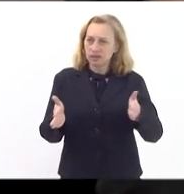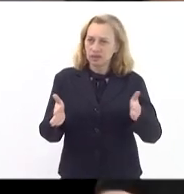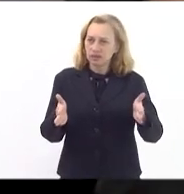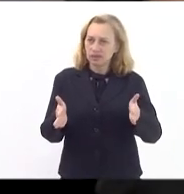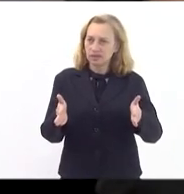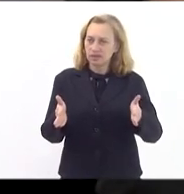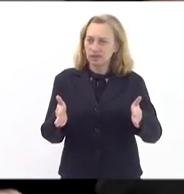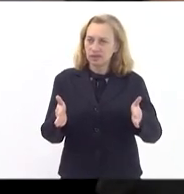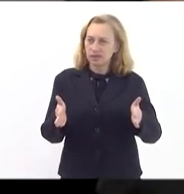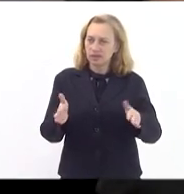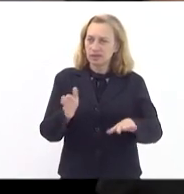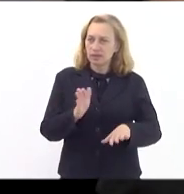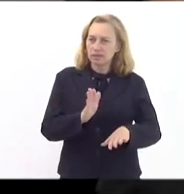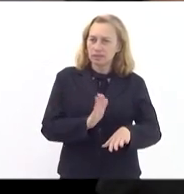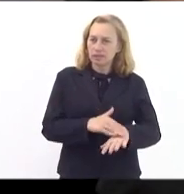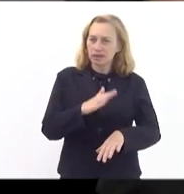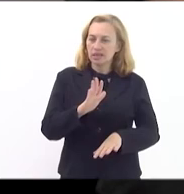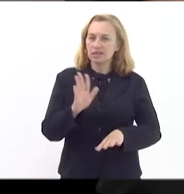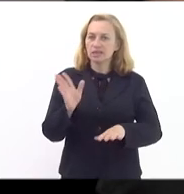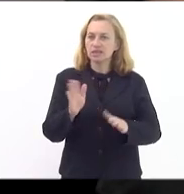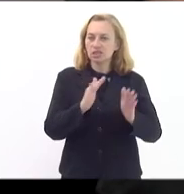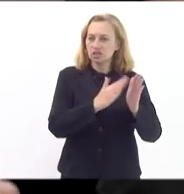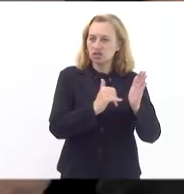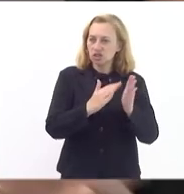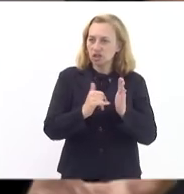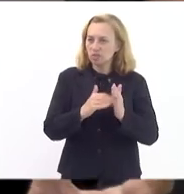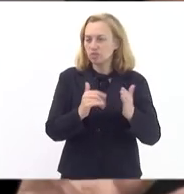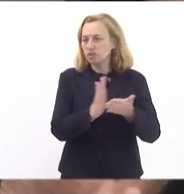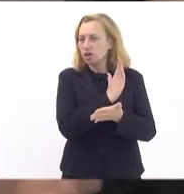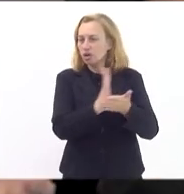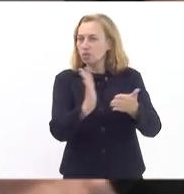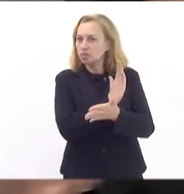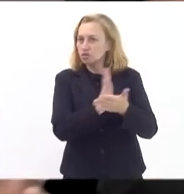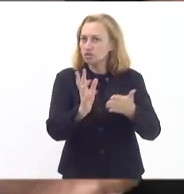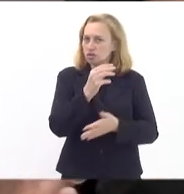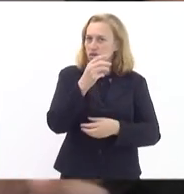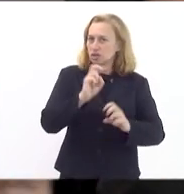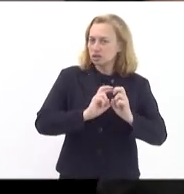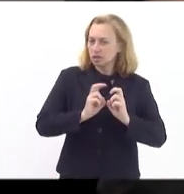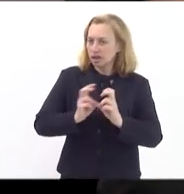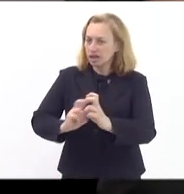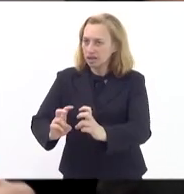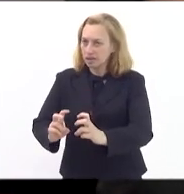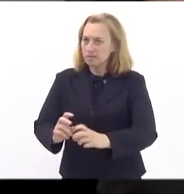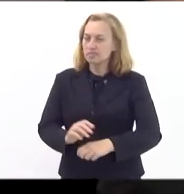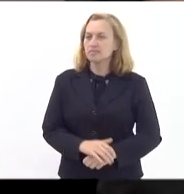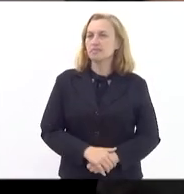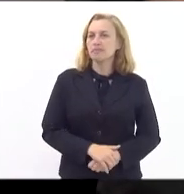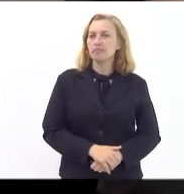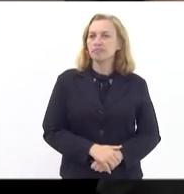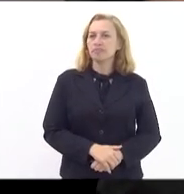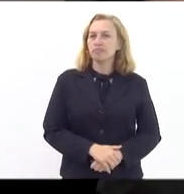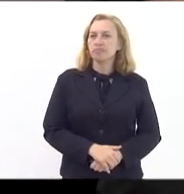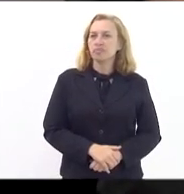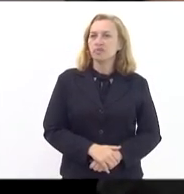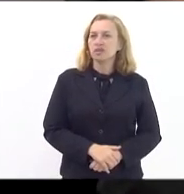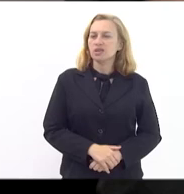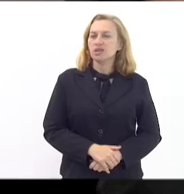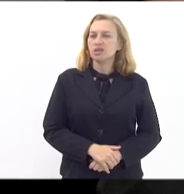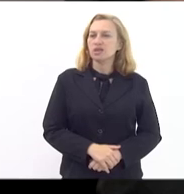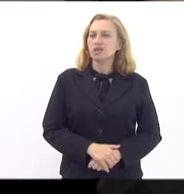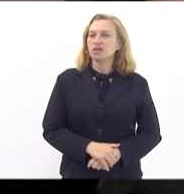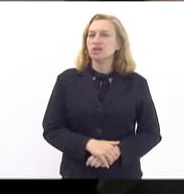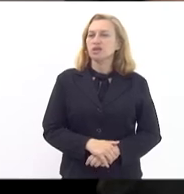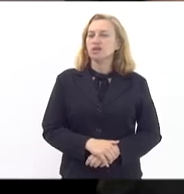ou seja nós tiramos três de circulação porque para aumentar intervalo eu preciso tirar trem o trem é normal velocidade